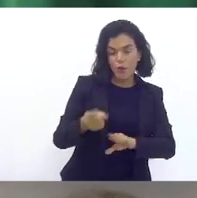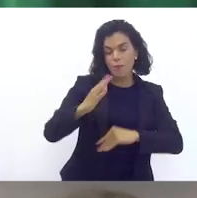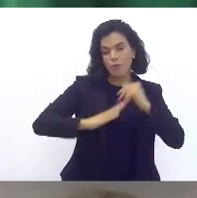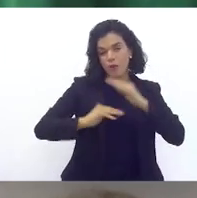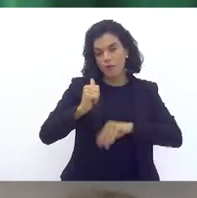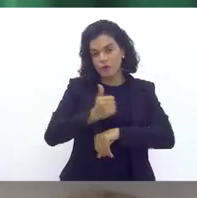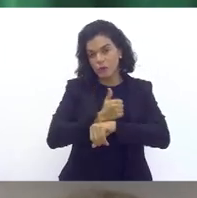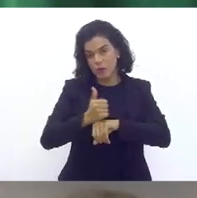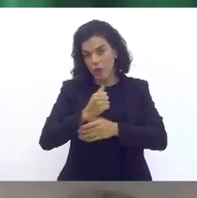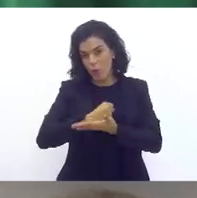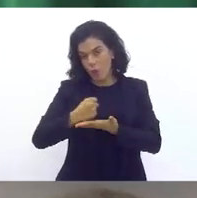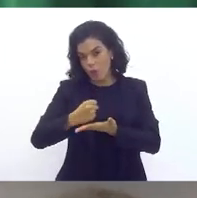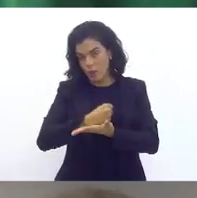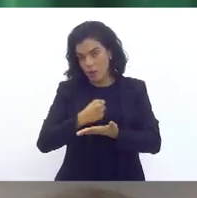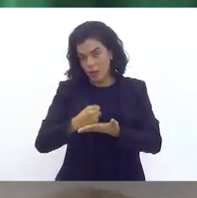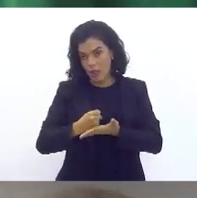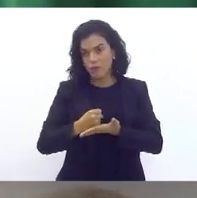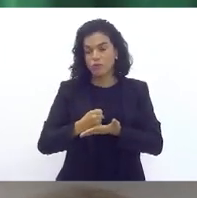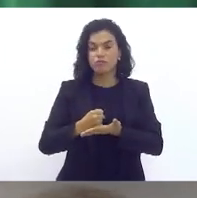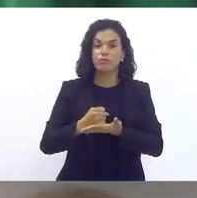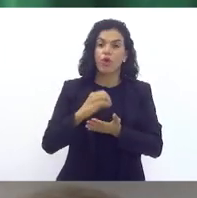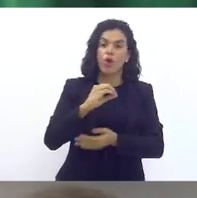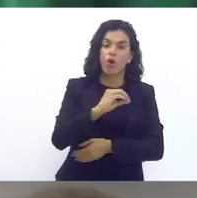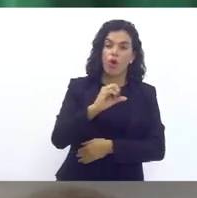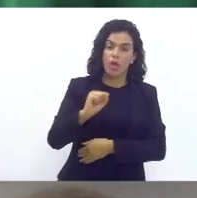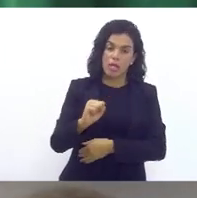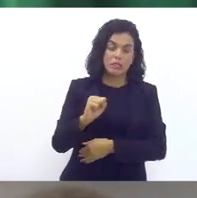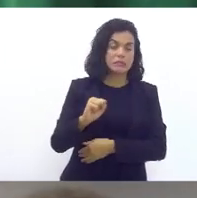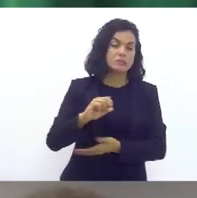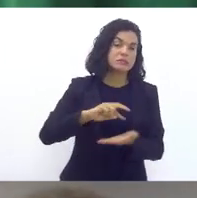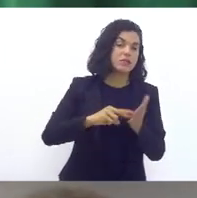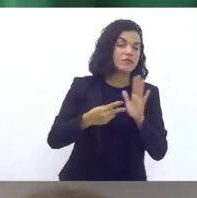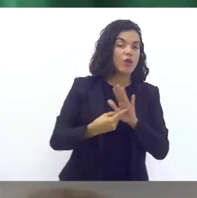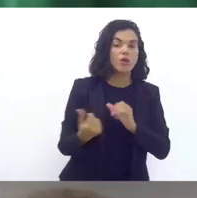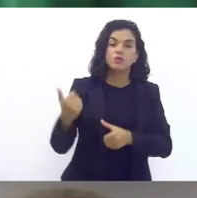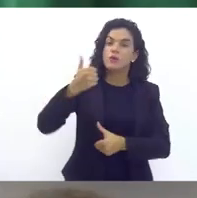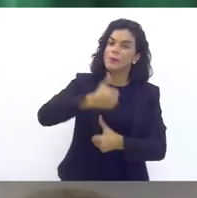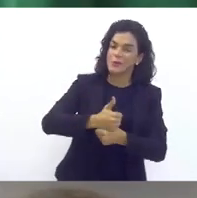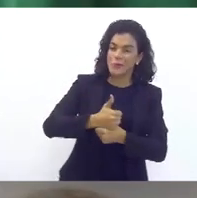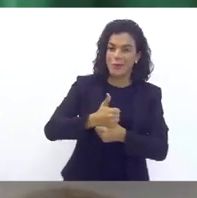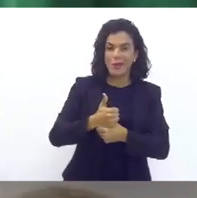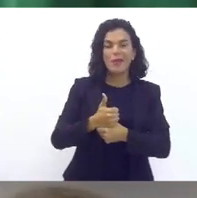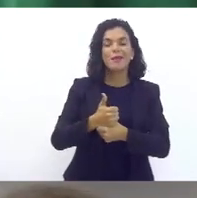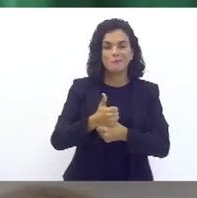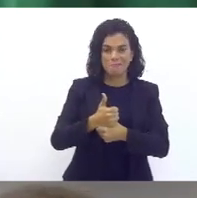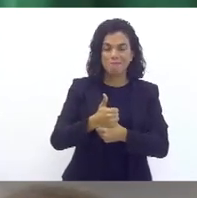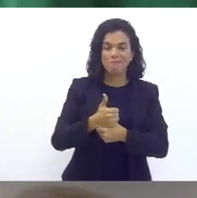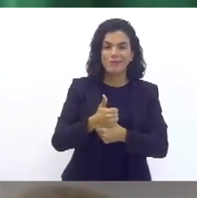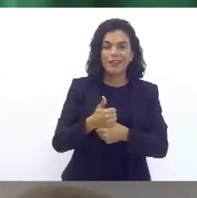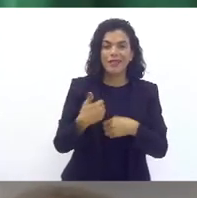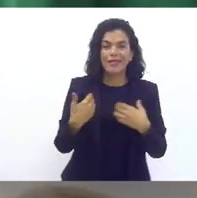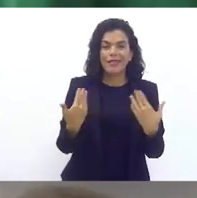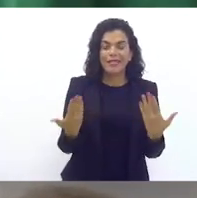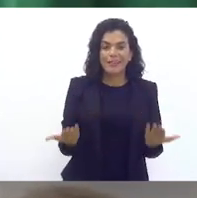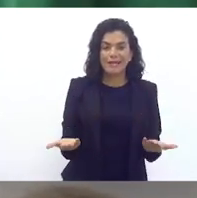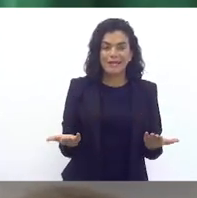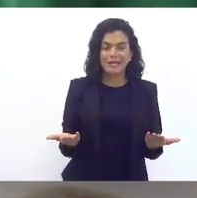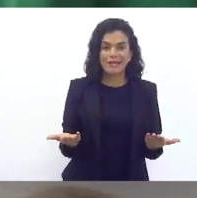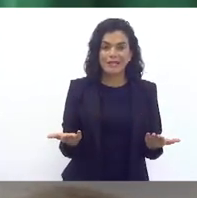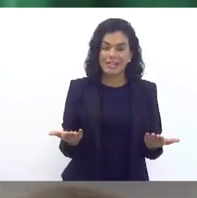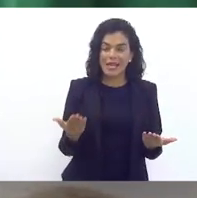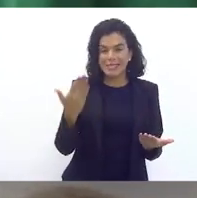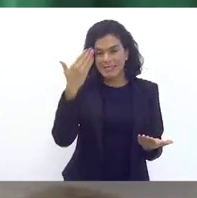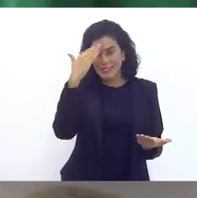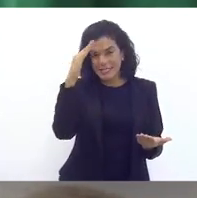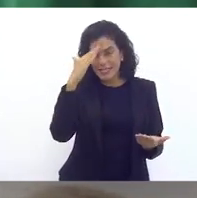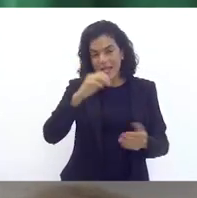profissionais contratados no regime de OS, eu gradativamente tenho que substituí-los, né? E é isso, esse